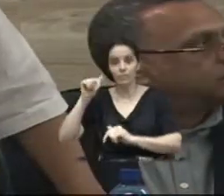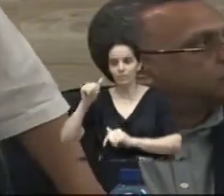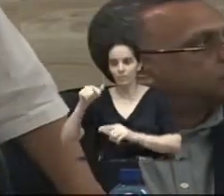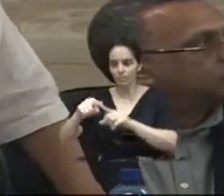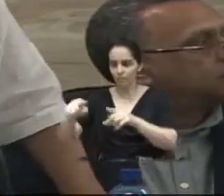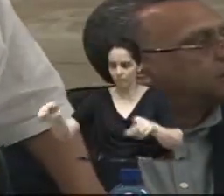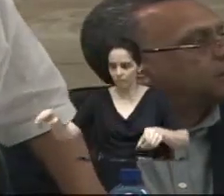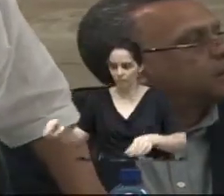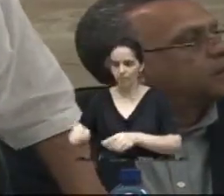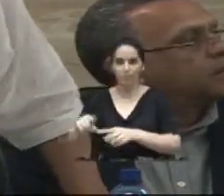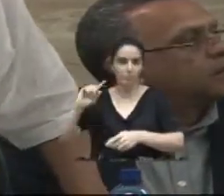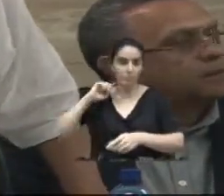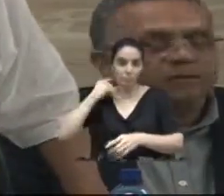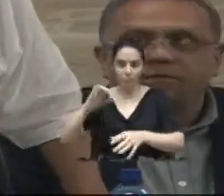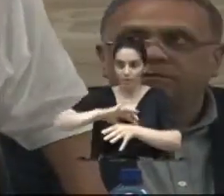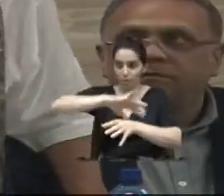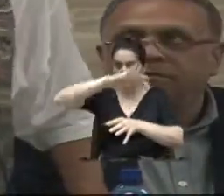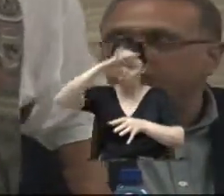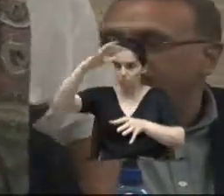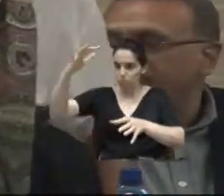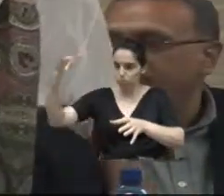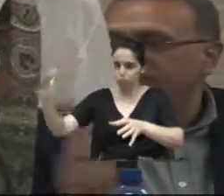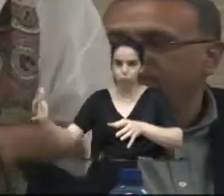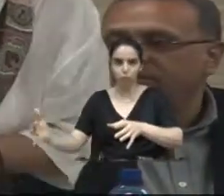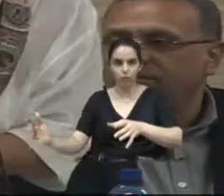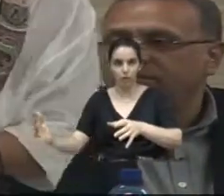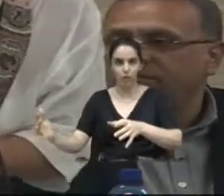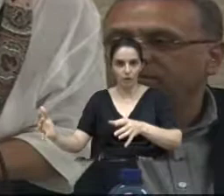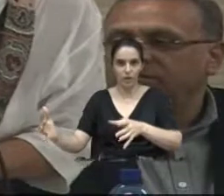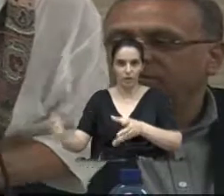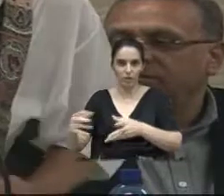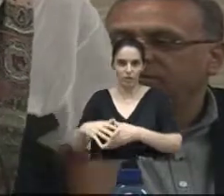limite dos próprios